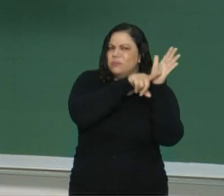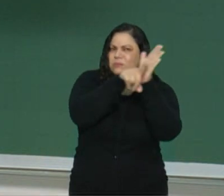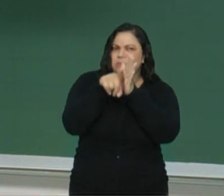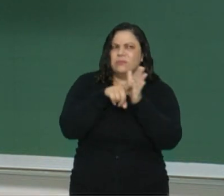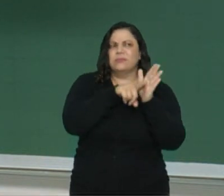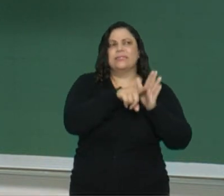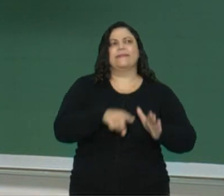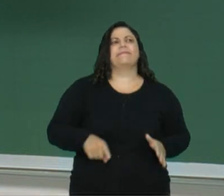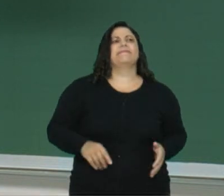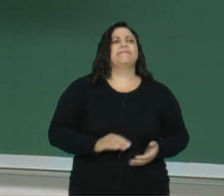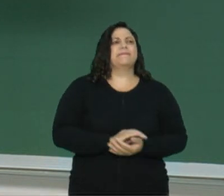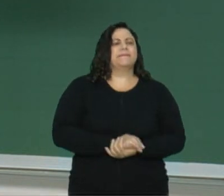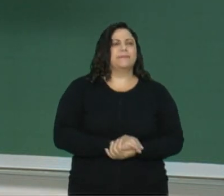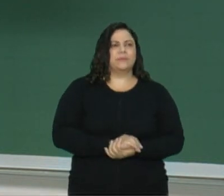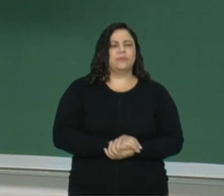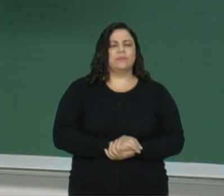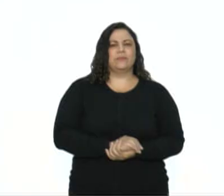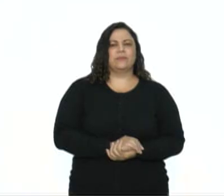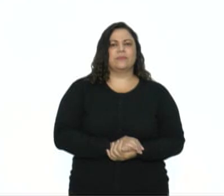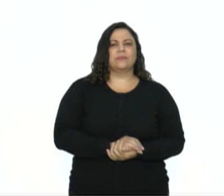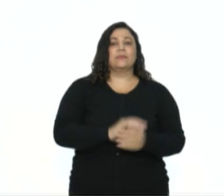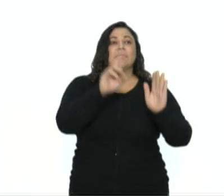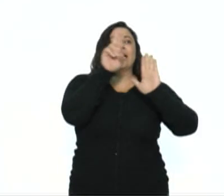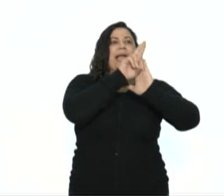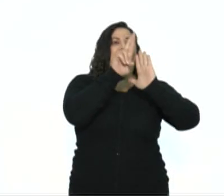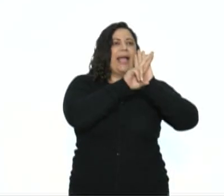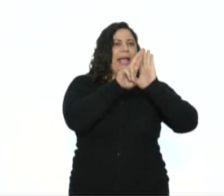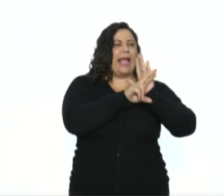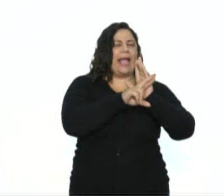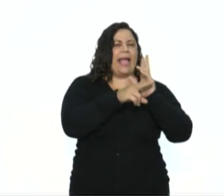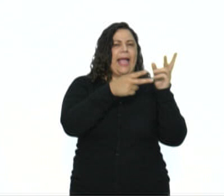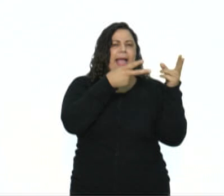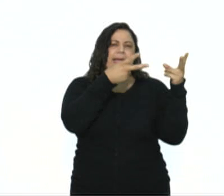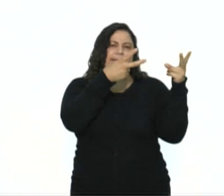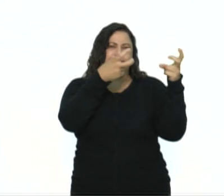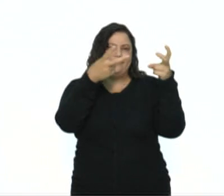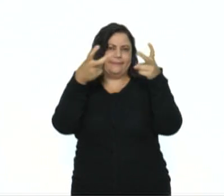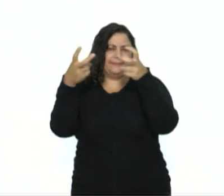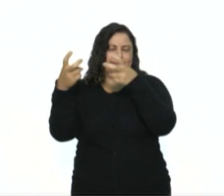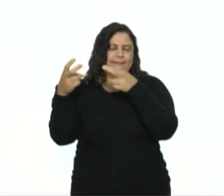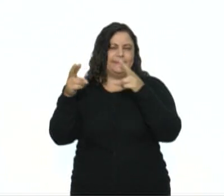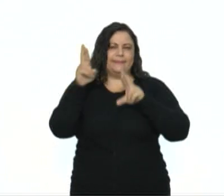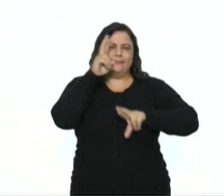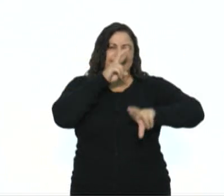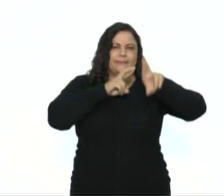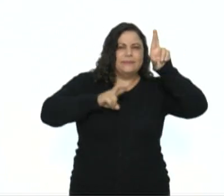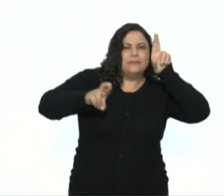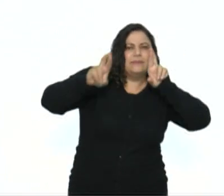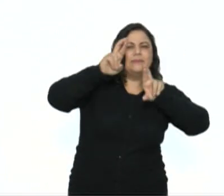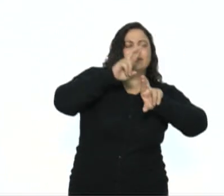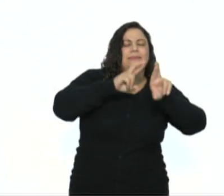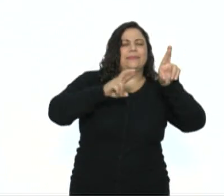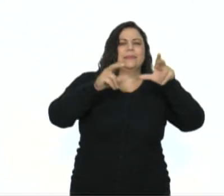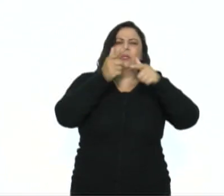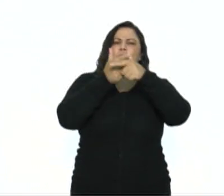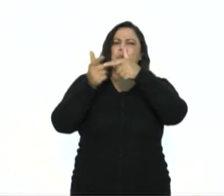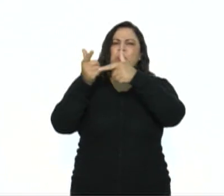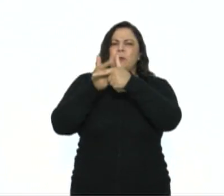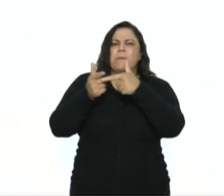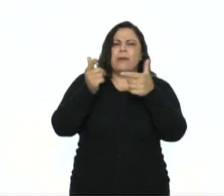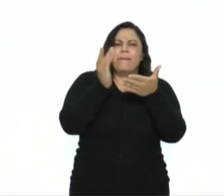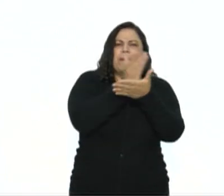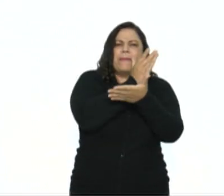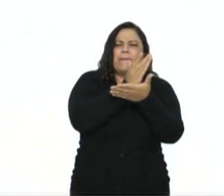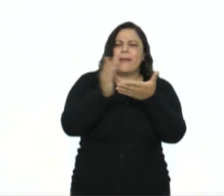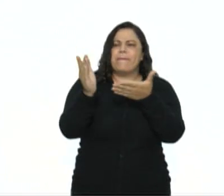fontes. A segunda é a regra da análise. Dividir o problema em pequenas partes para